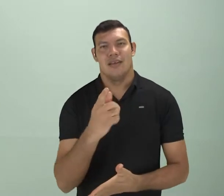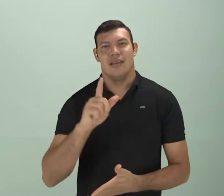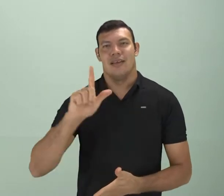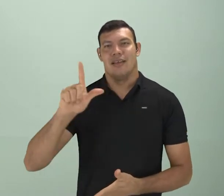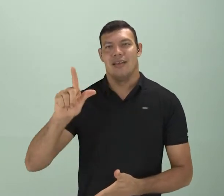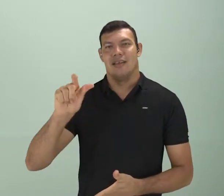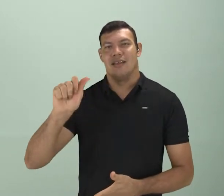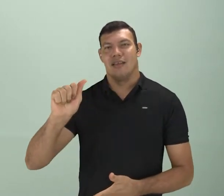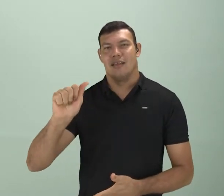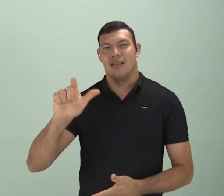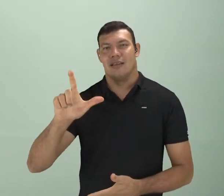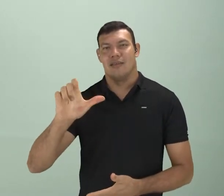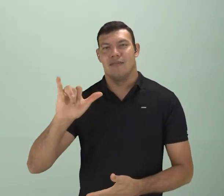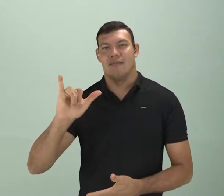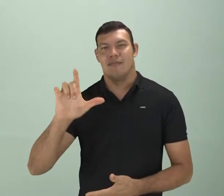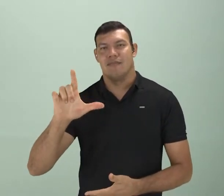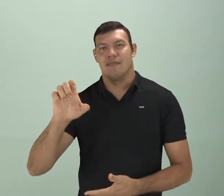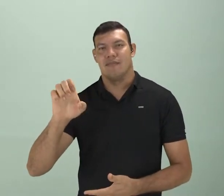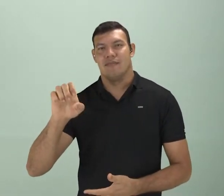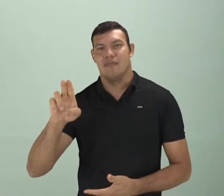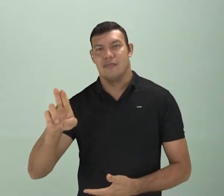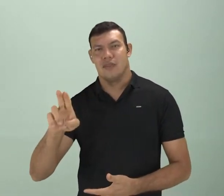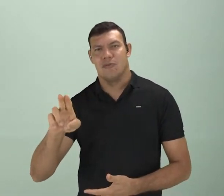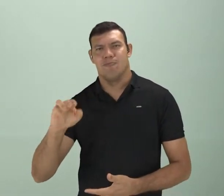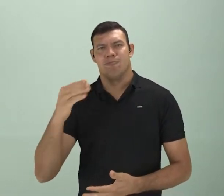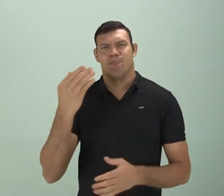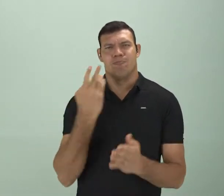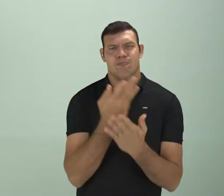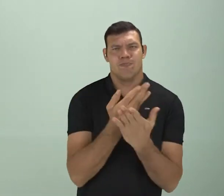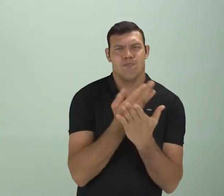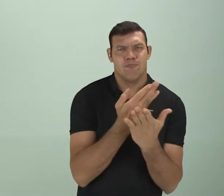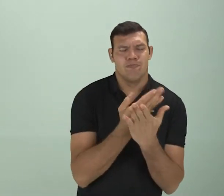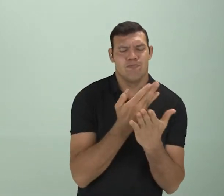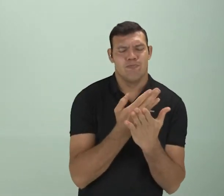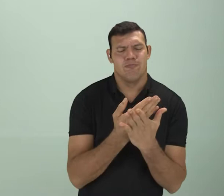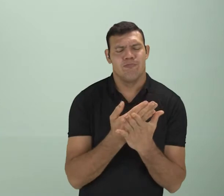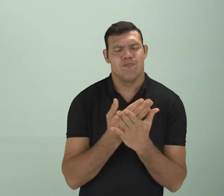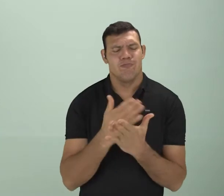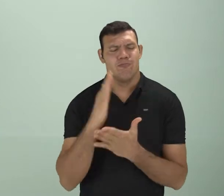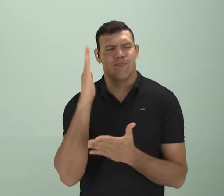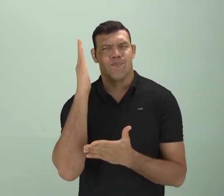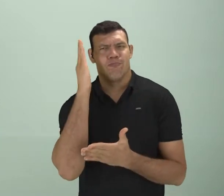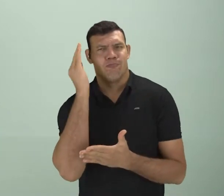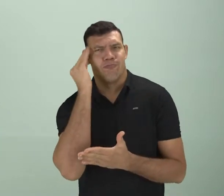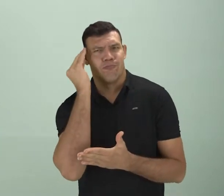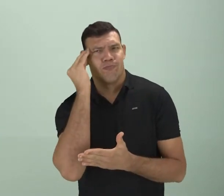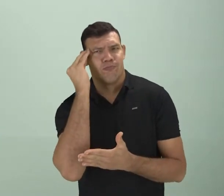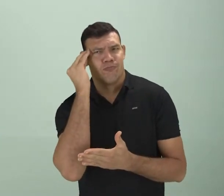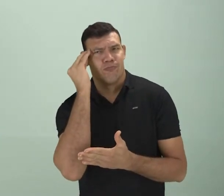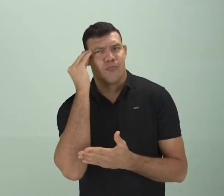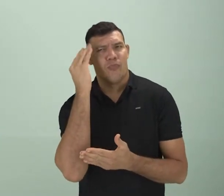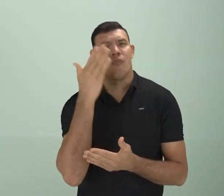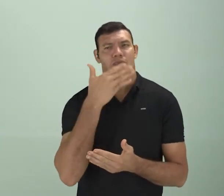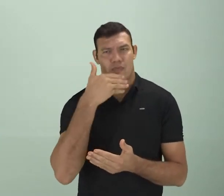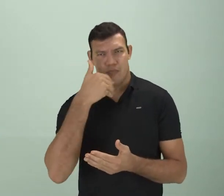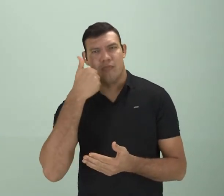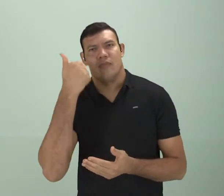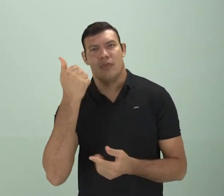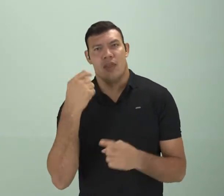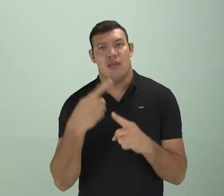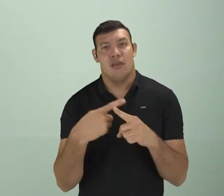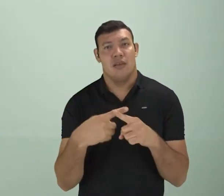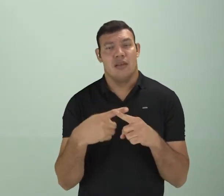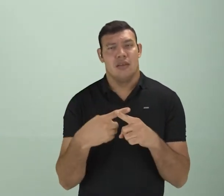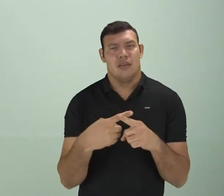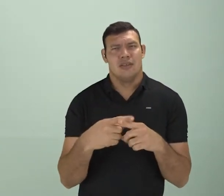em 1500 ele conseguiu entender isso da melhor forma então nós vamos ver mais à frente a crença